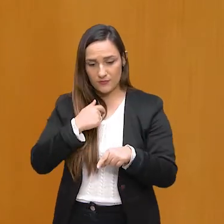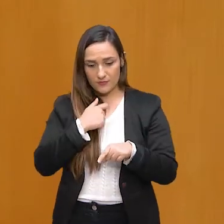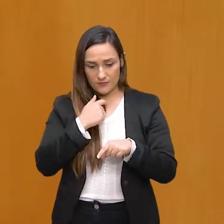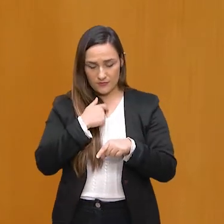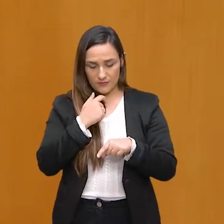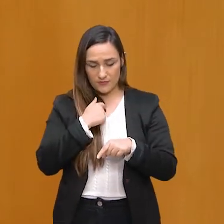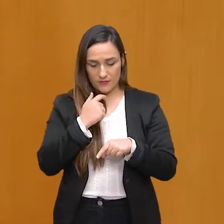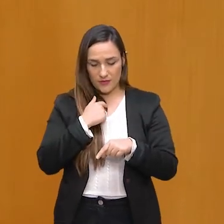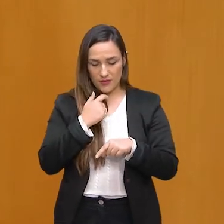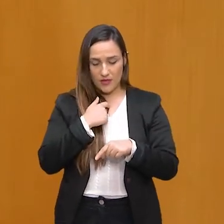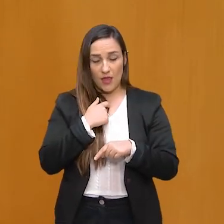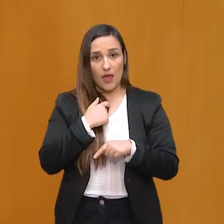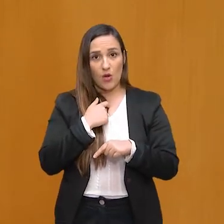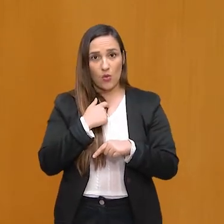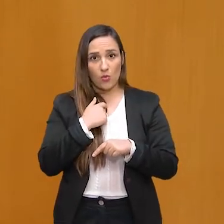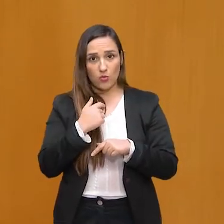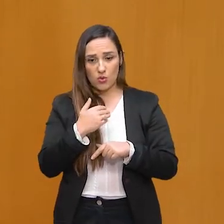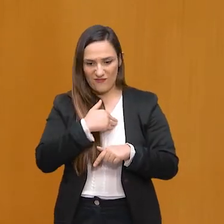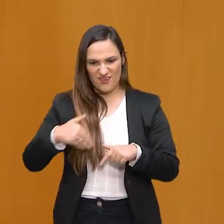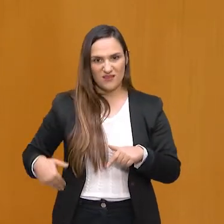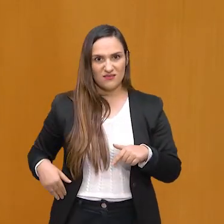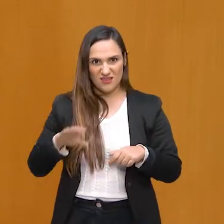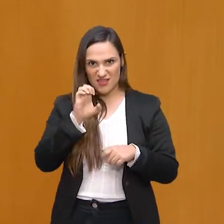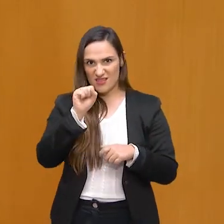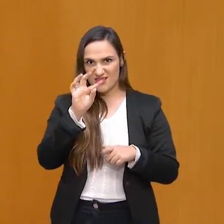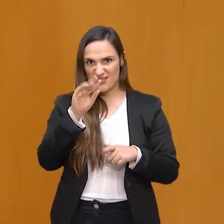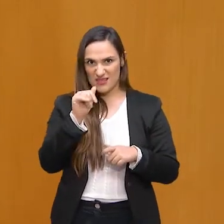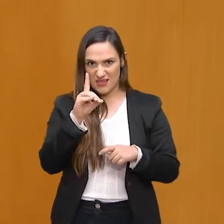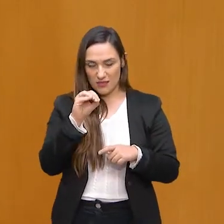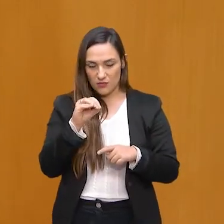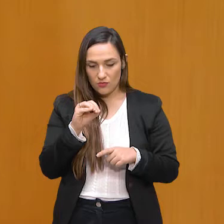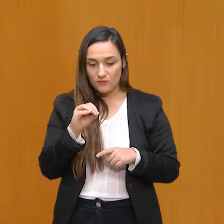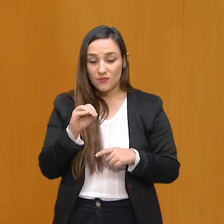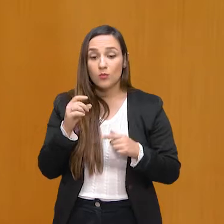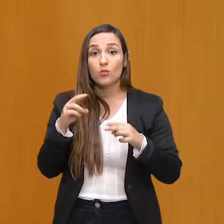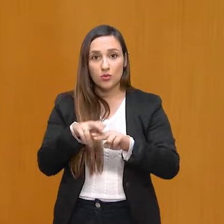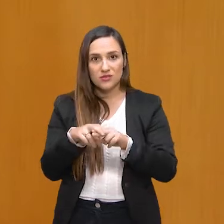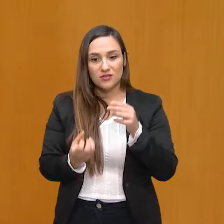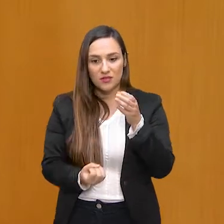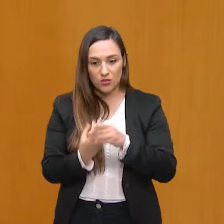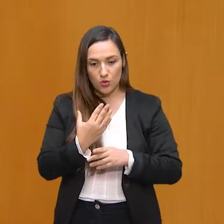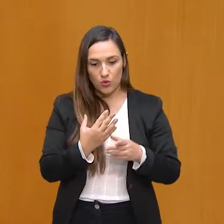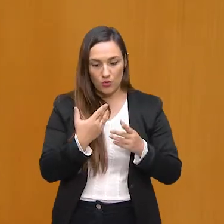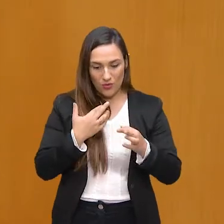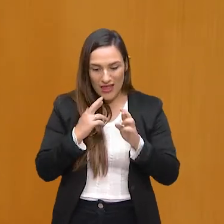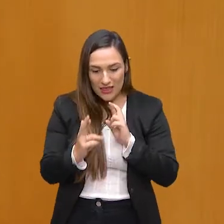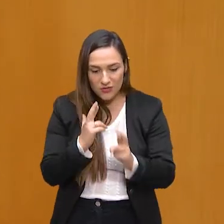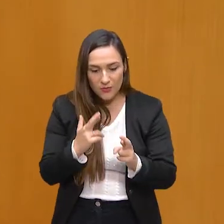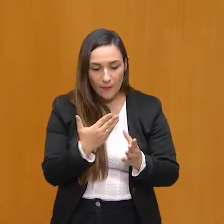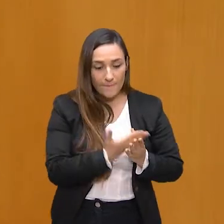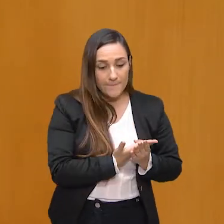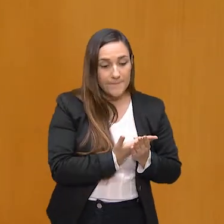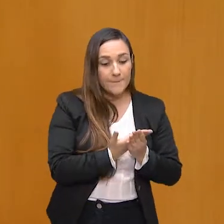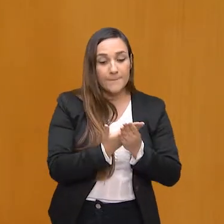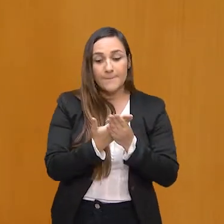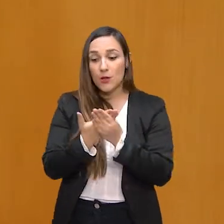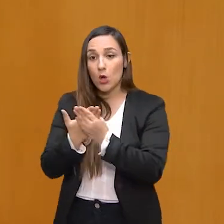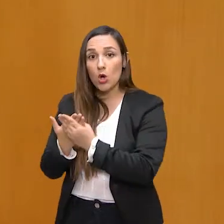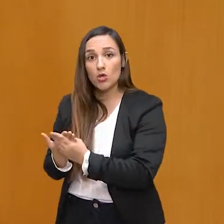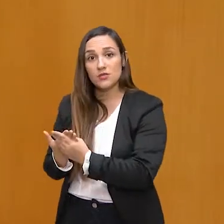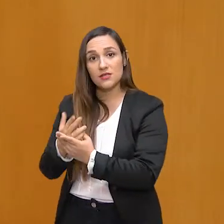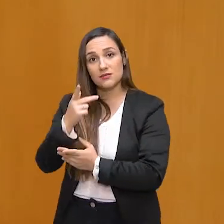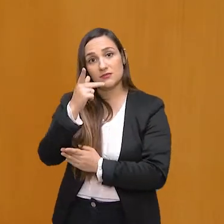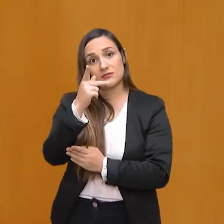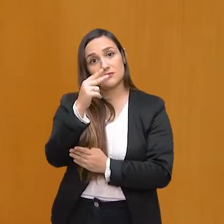e o Estado. Então surgiu a ideia do processo. E são muitos os princípios que regulamentam a atividade processual,